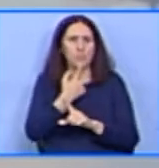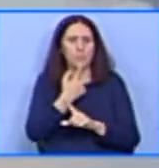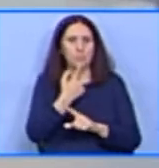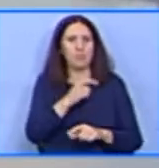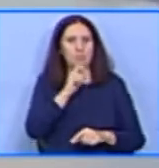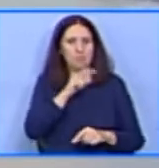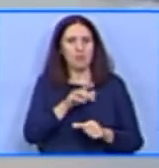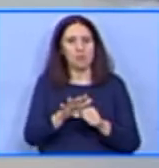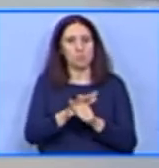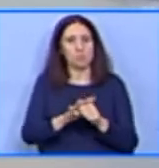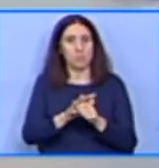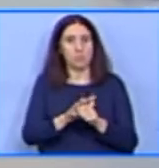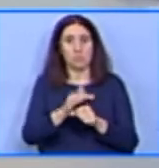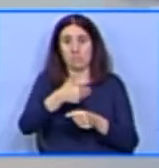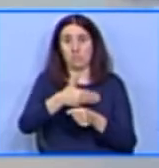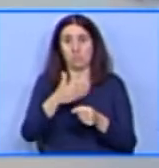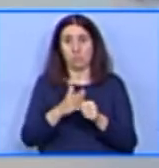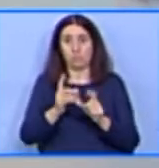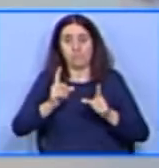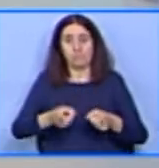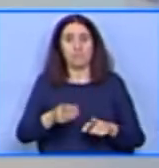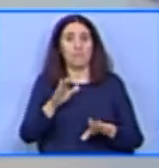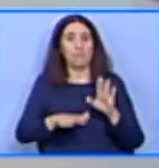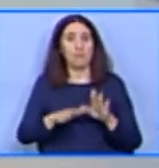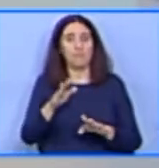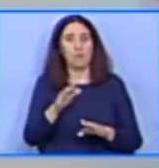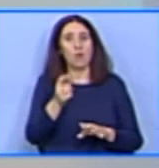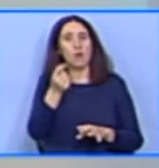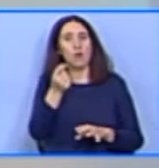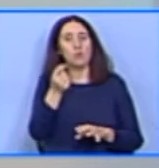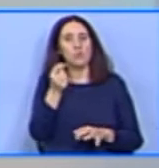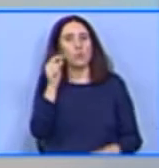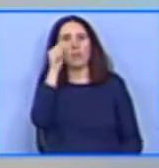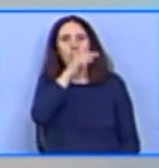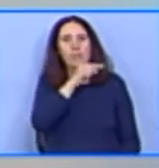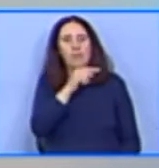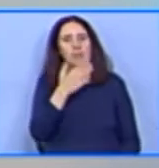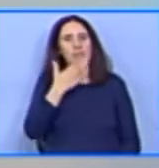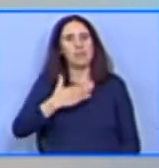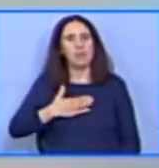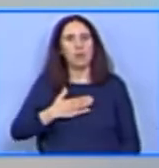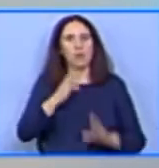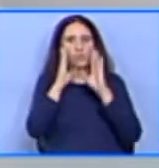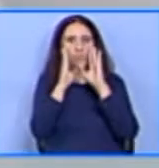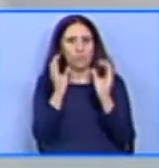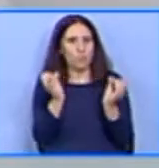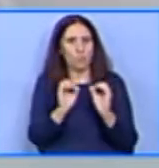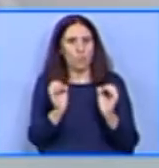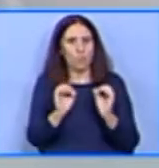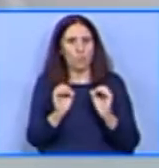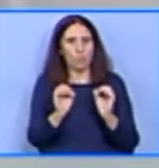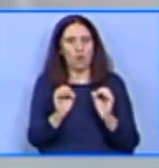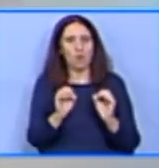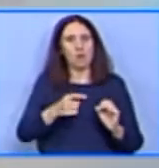em domínios, em setores, que às vezes nos passam um bocadinho à margem e nos deixam desfocados, para nos ajudar a